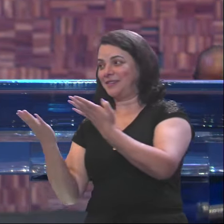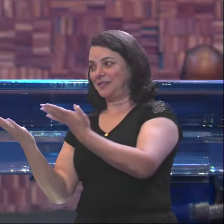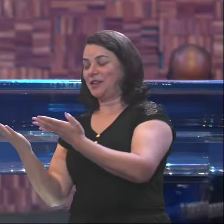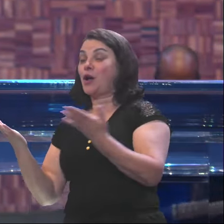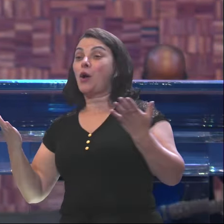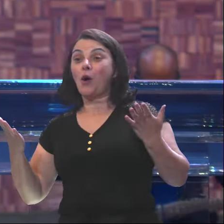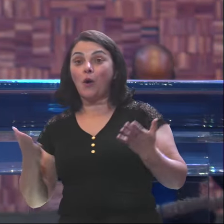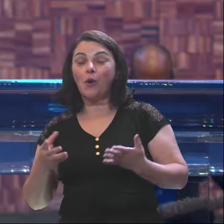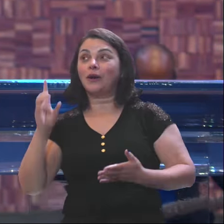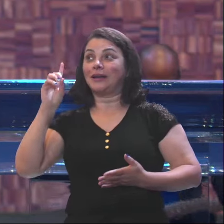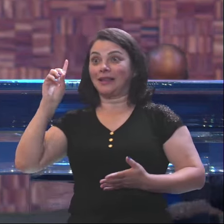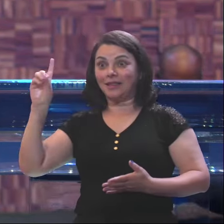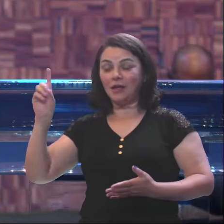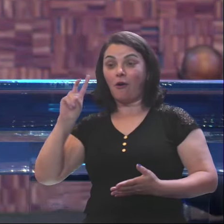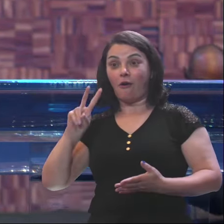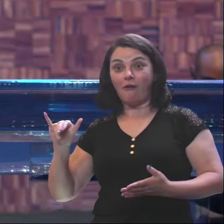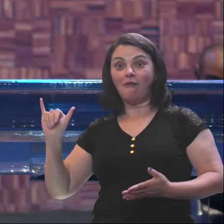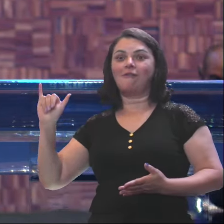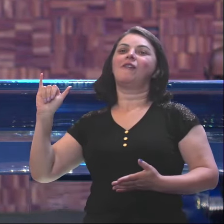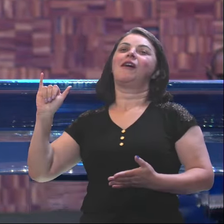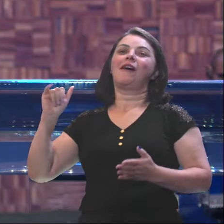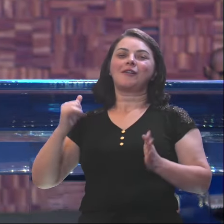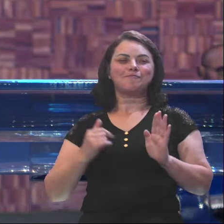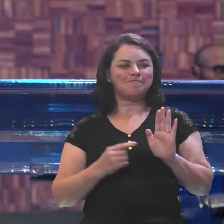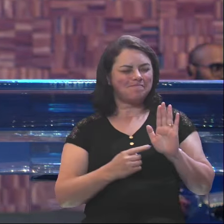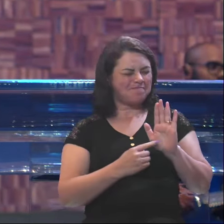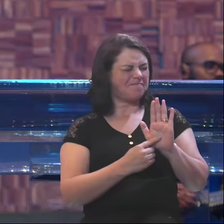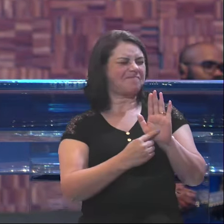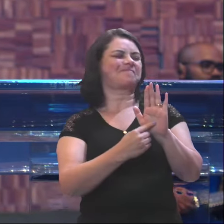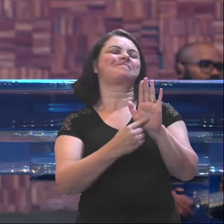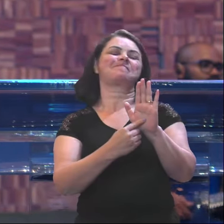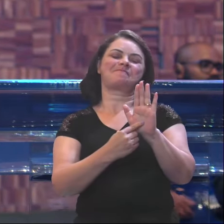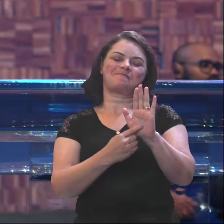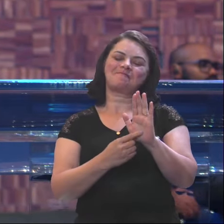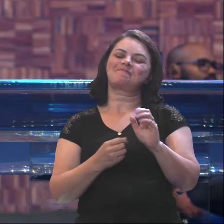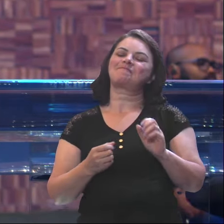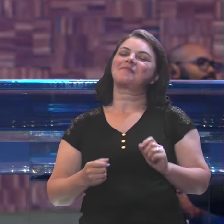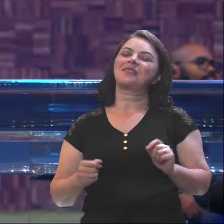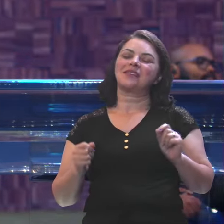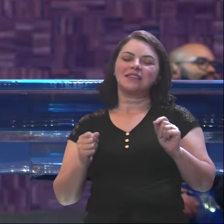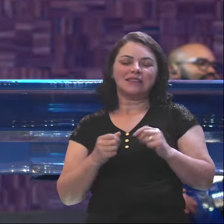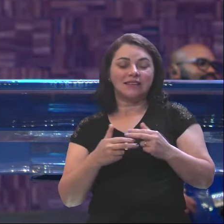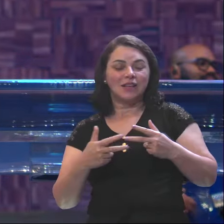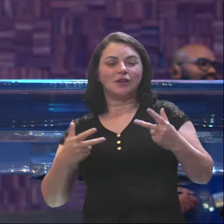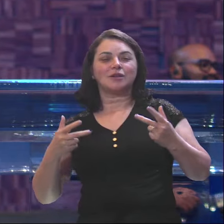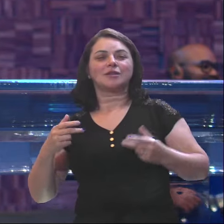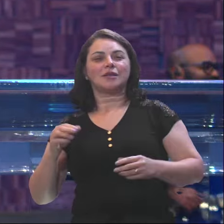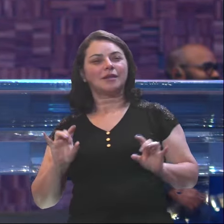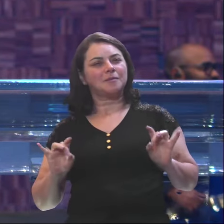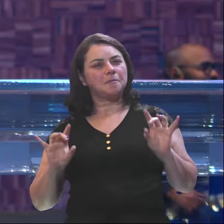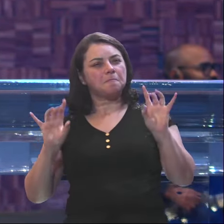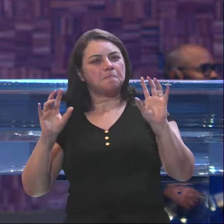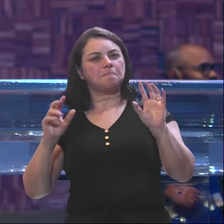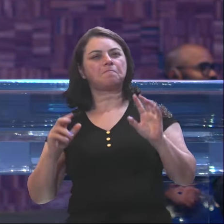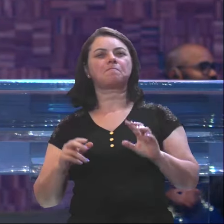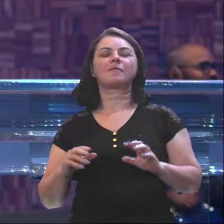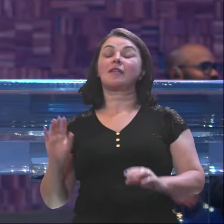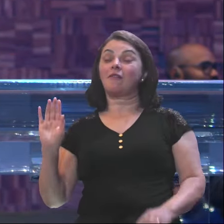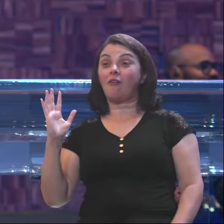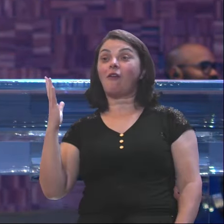Hoje Deus vai se revelar a você de forma especial. Isso, tem mais gente, tem mais gente, tem mais